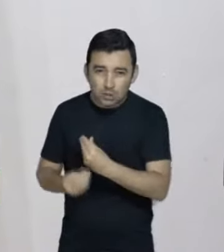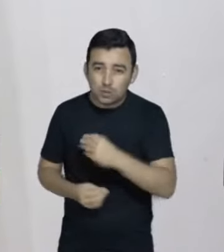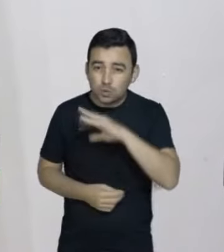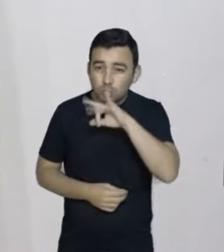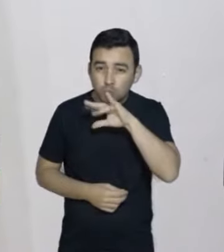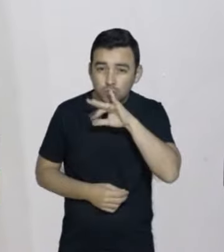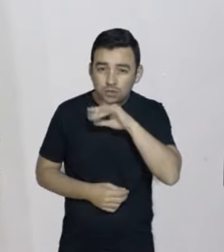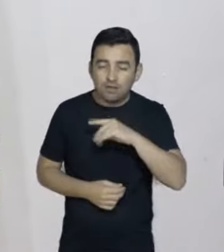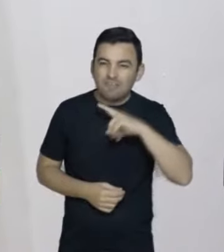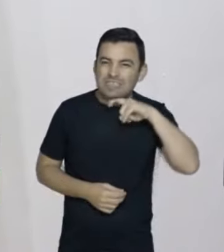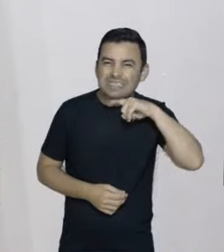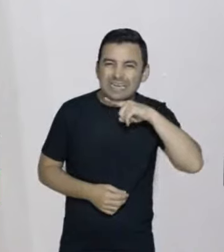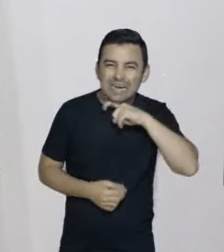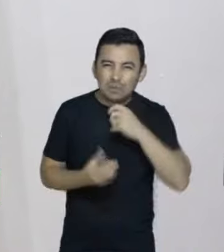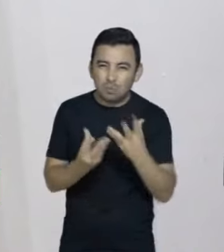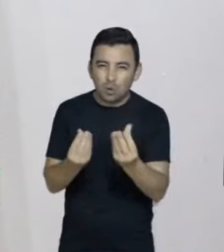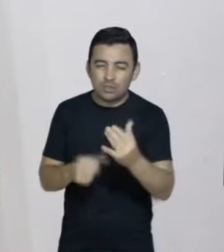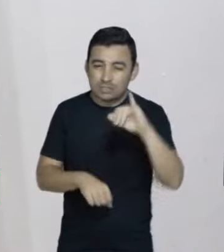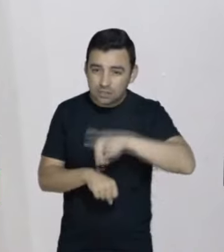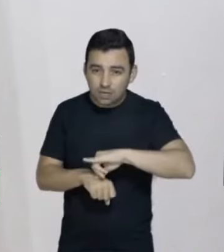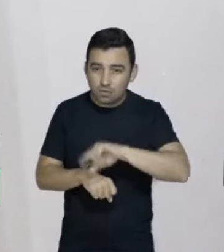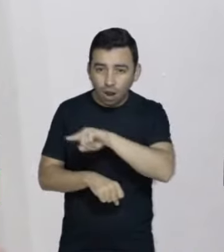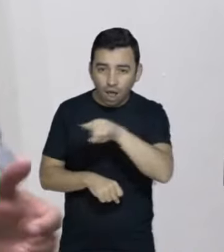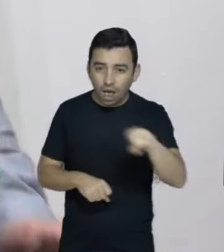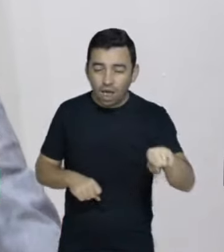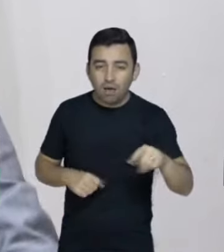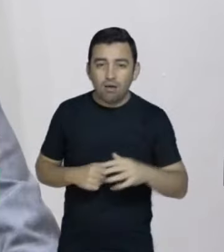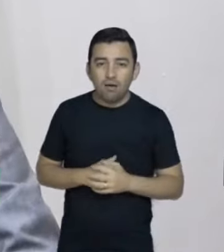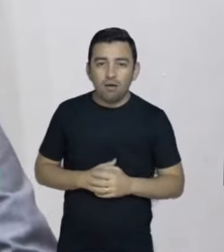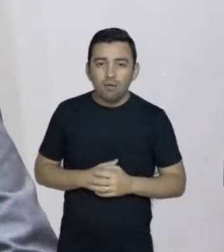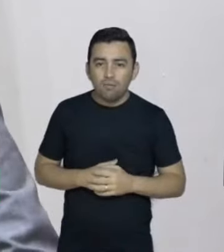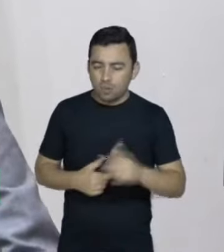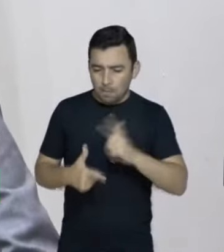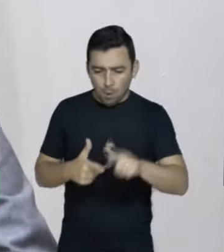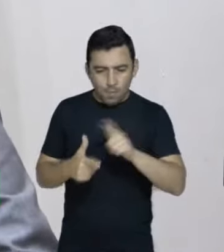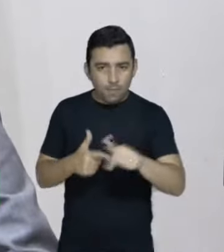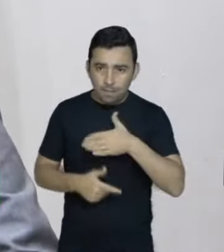de viciado que está lá no centro, ali dentro, ali, não é problema meu.